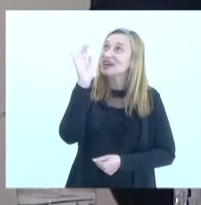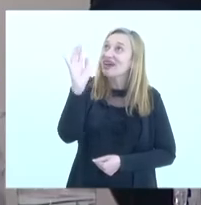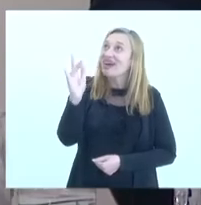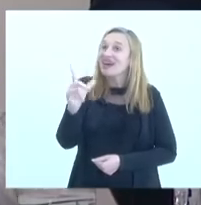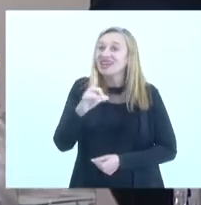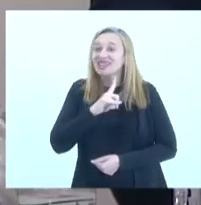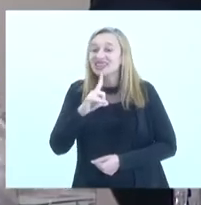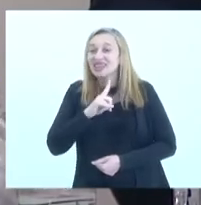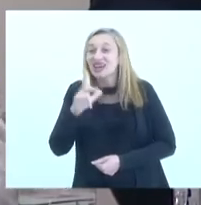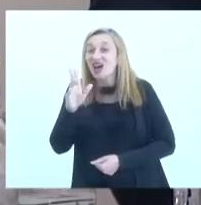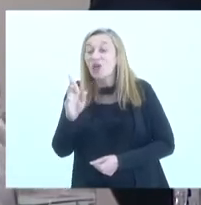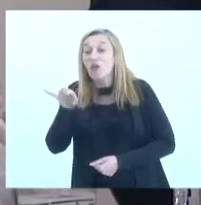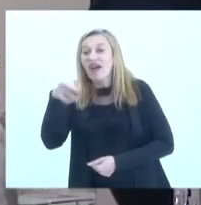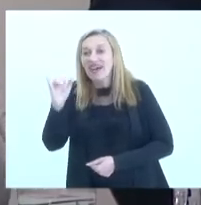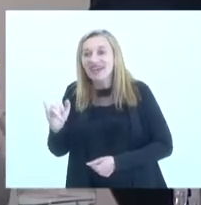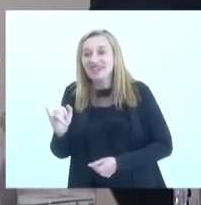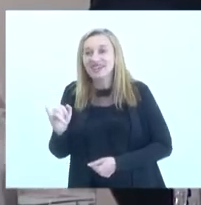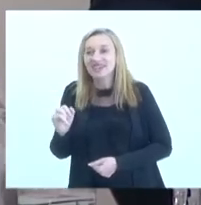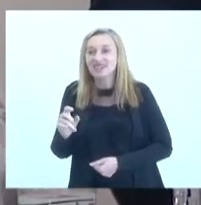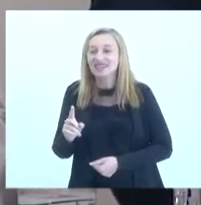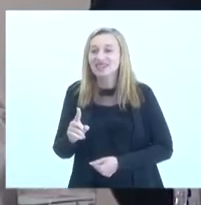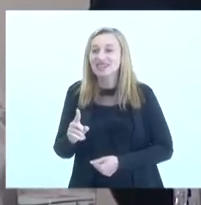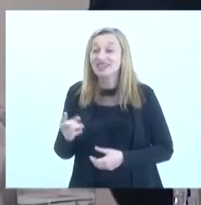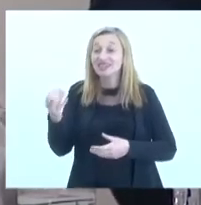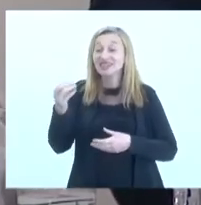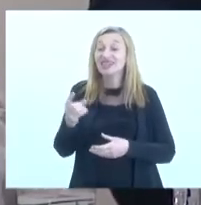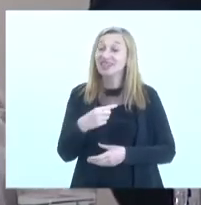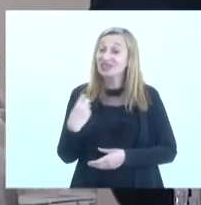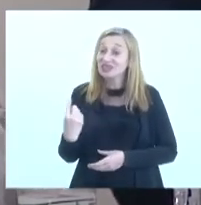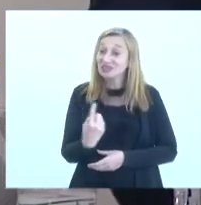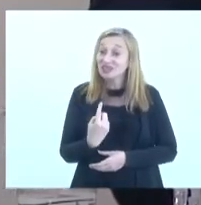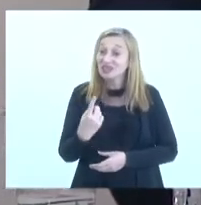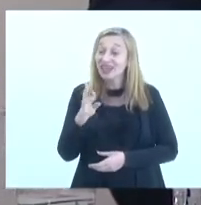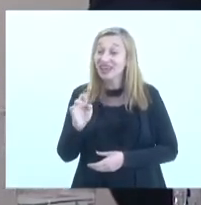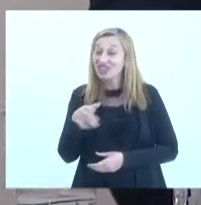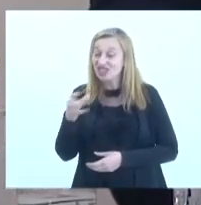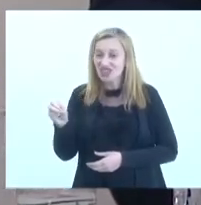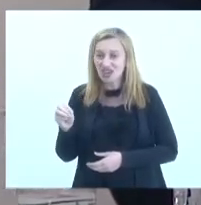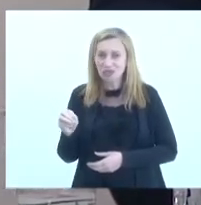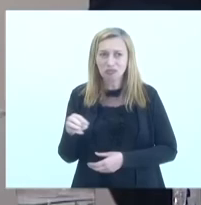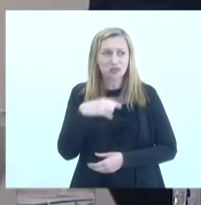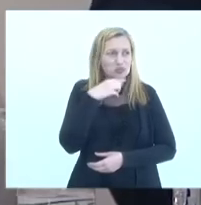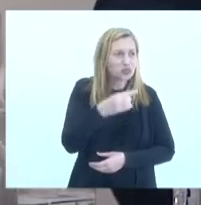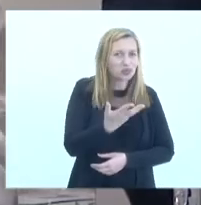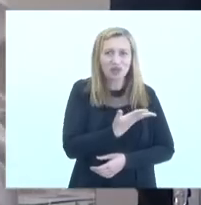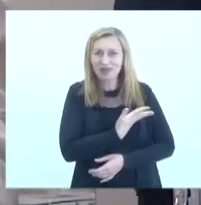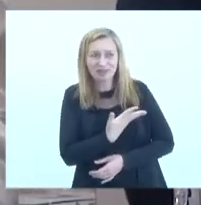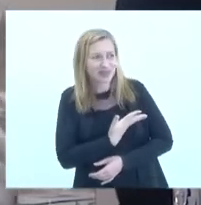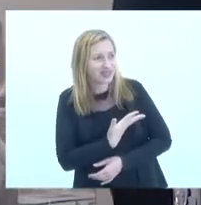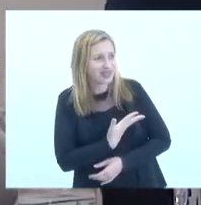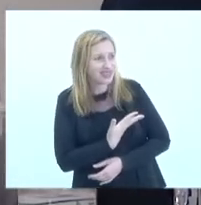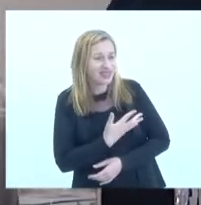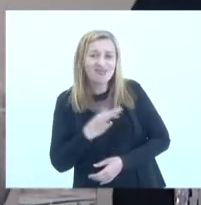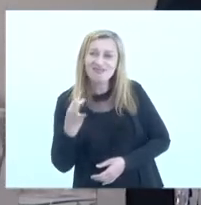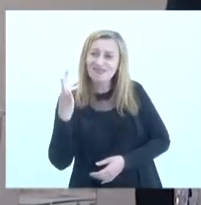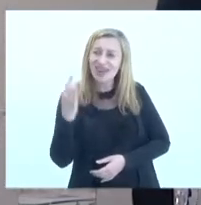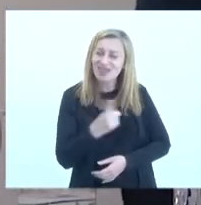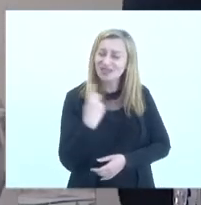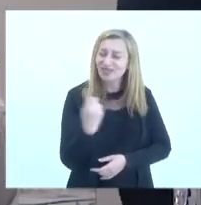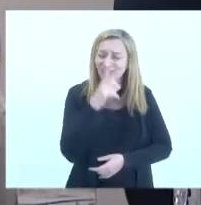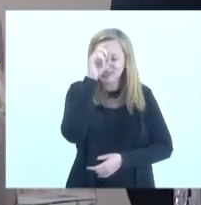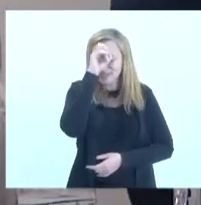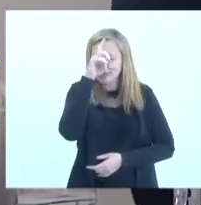a UERJ na nossa região. Eu não tenho dúvida, amigo, que em breve o nosso